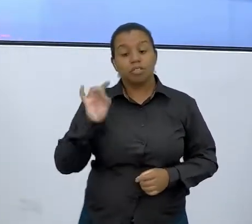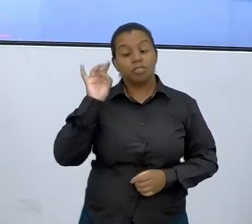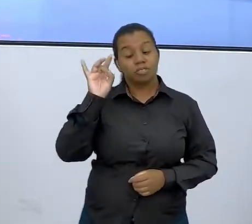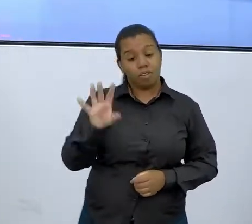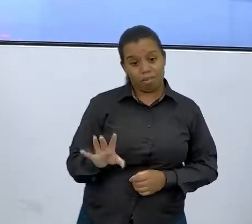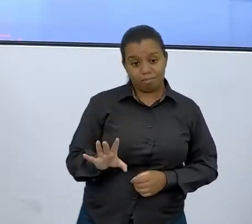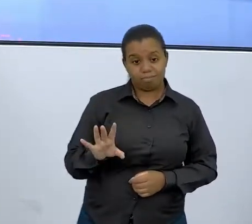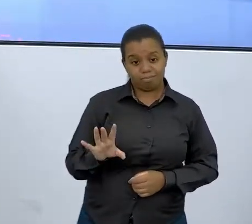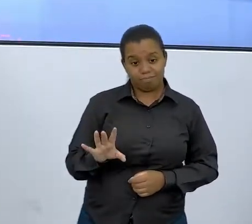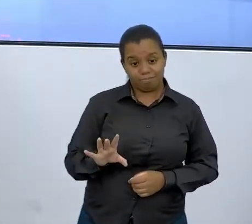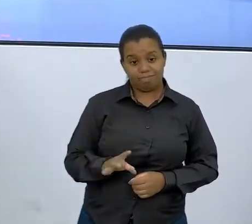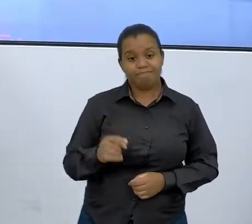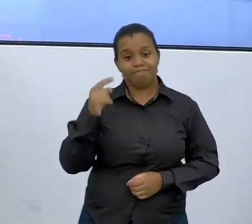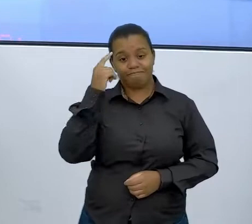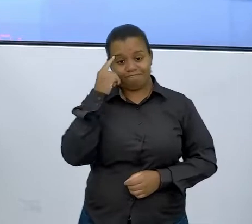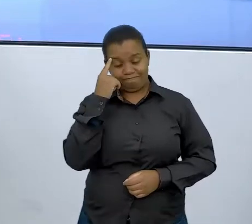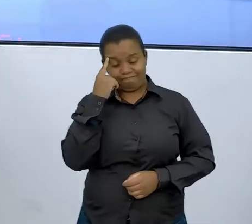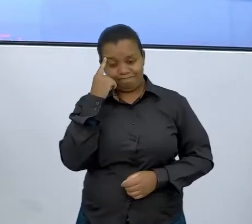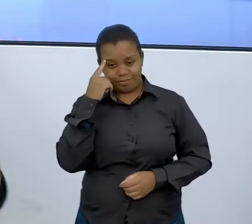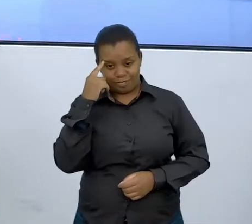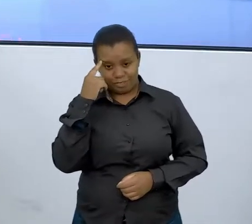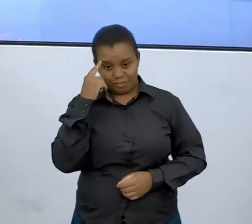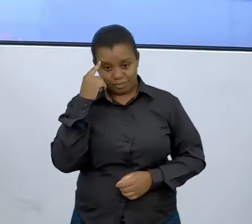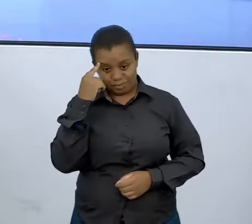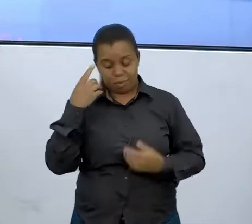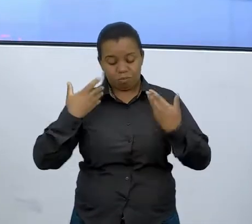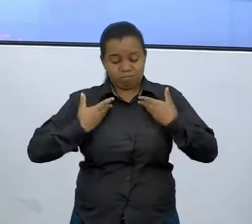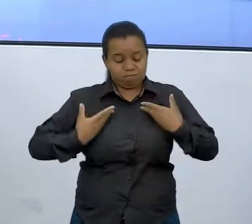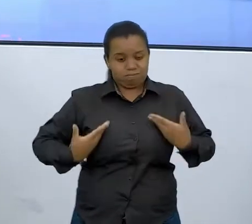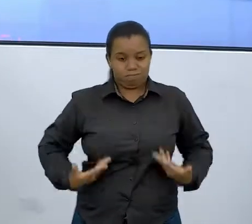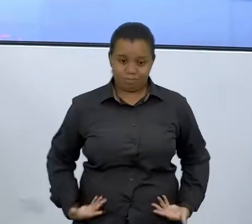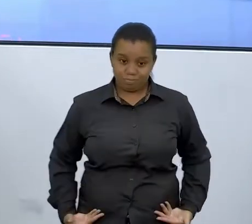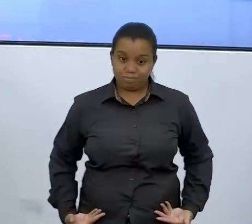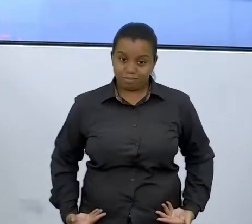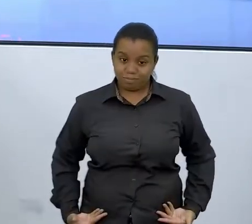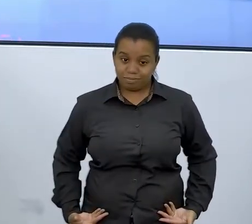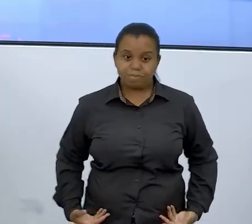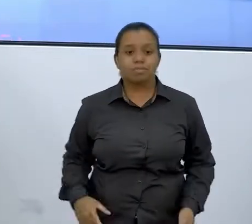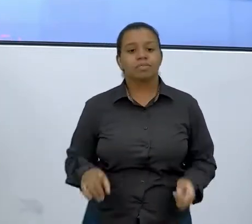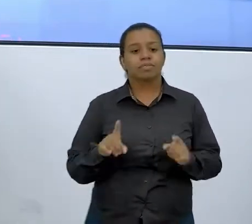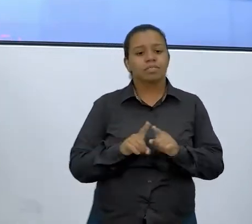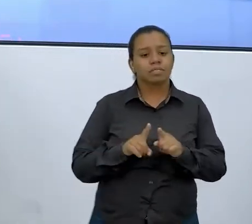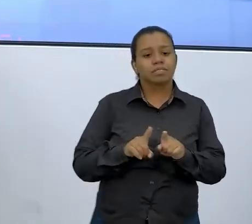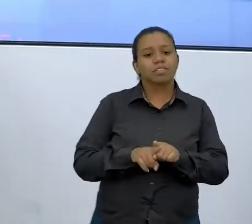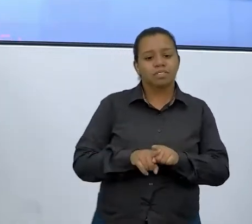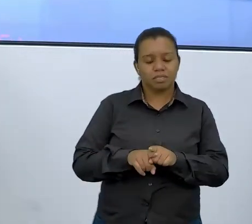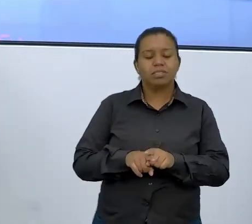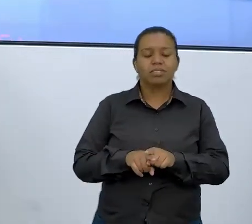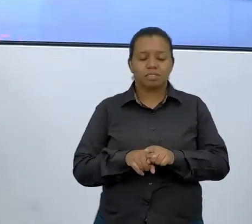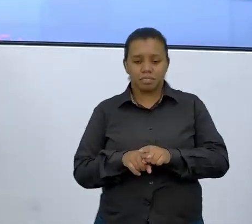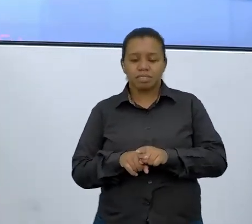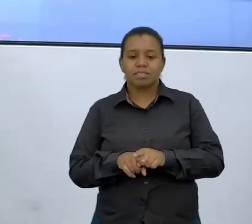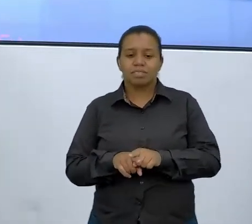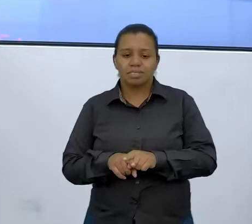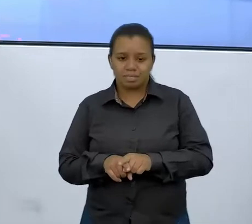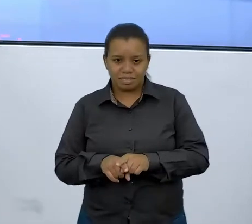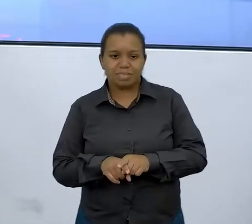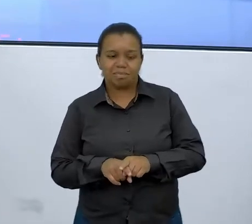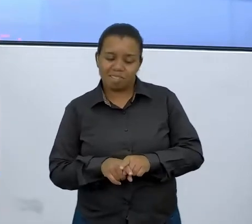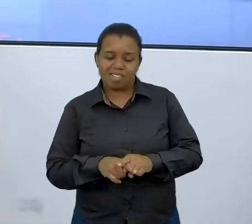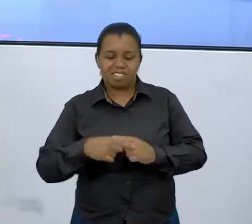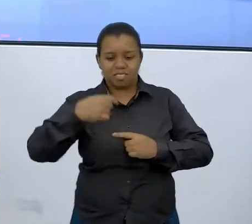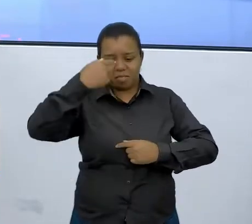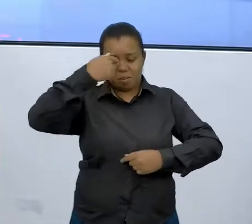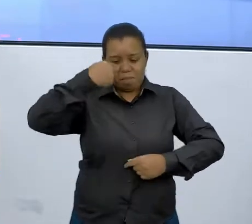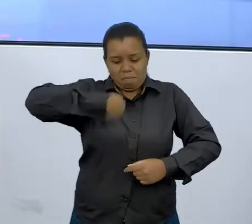que, quando a gente fala sobre corpo, a gente tá falando sobre certos elementos que fogem da nossa governabilidade.